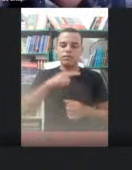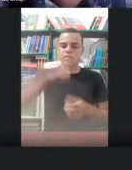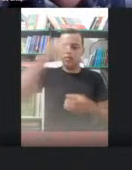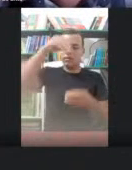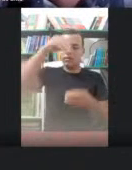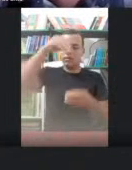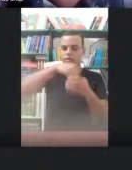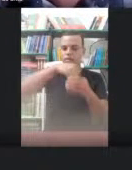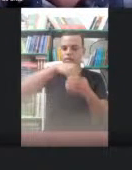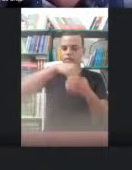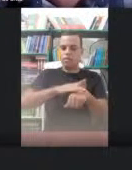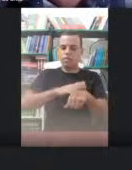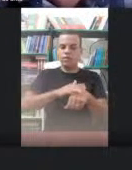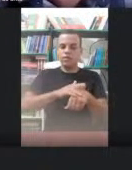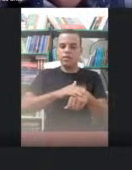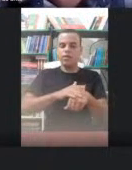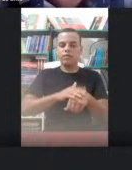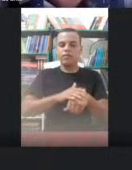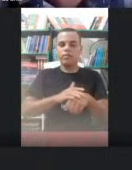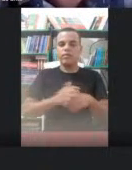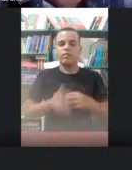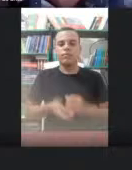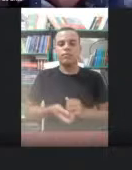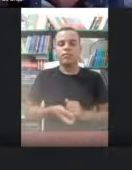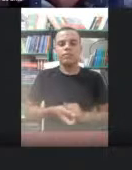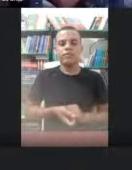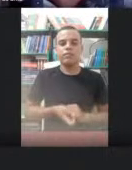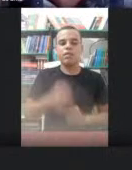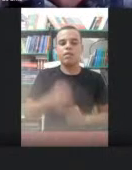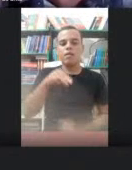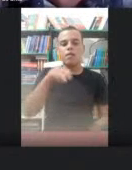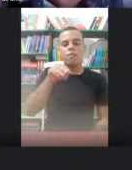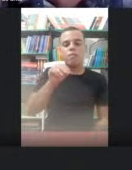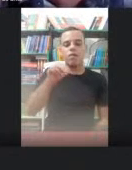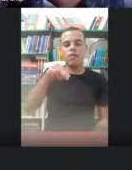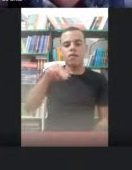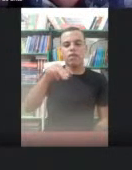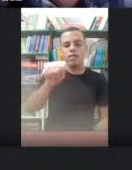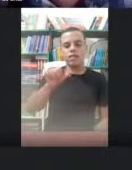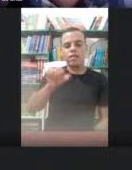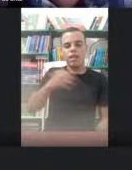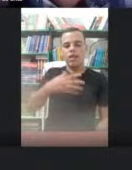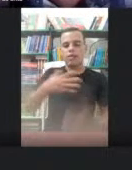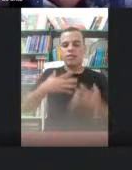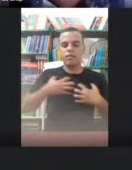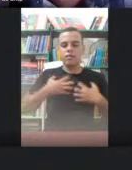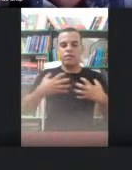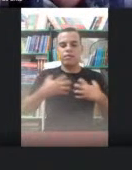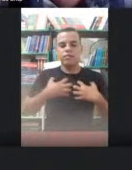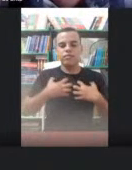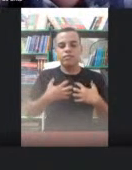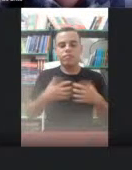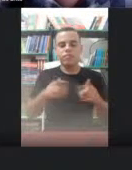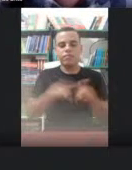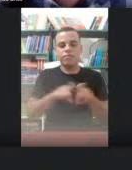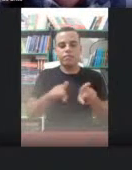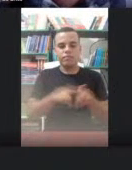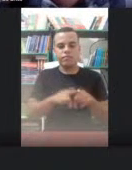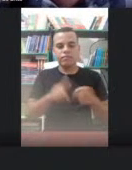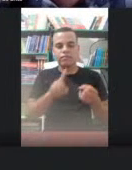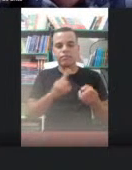do aparelho pulmonar também, DPOC, enfisema pulmonar, entre outras, doenças do